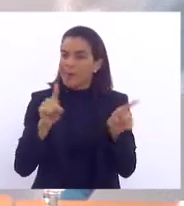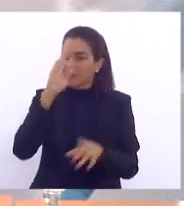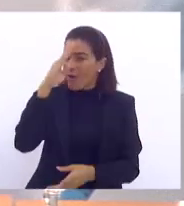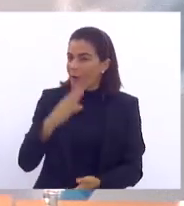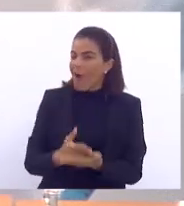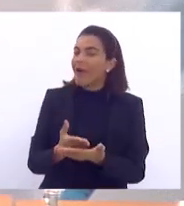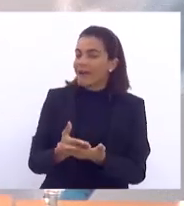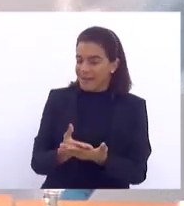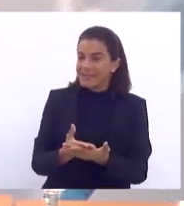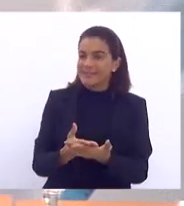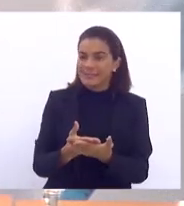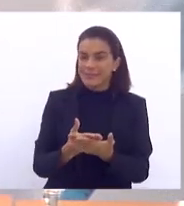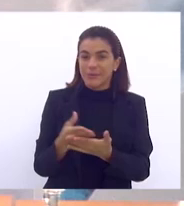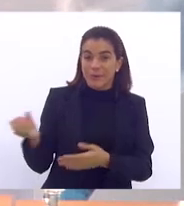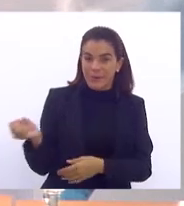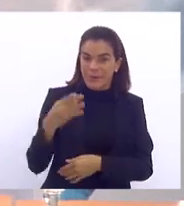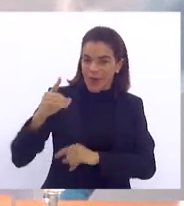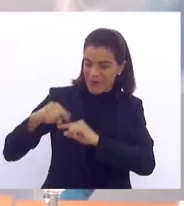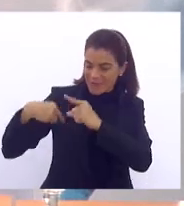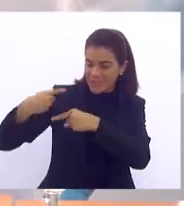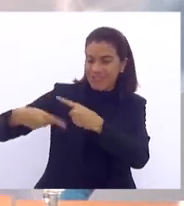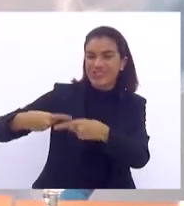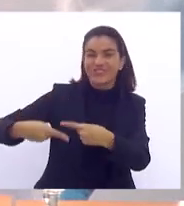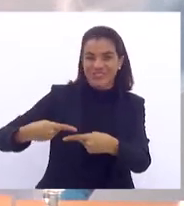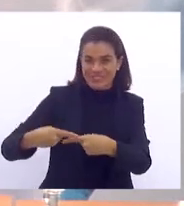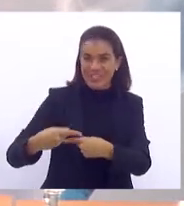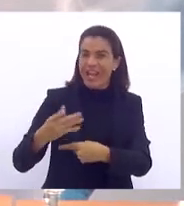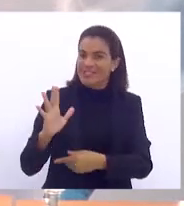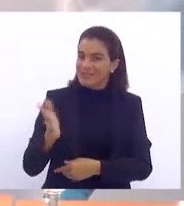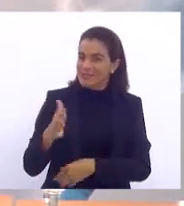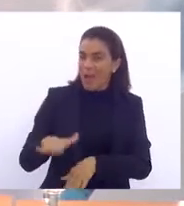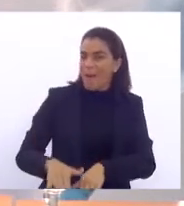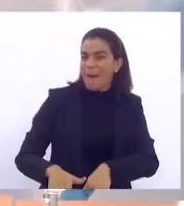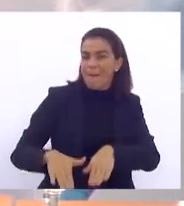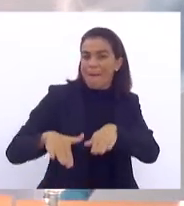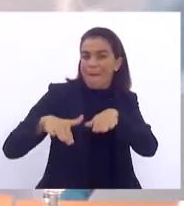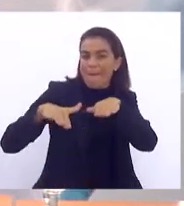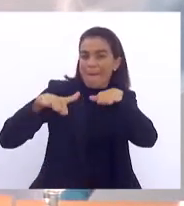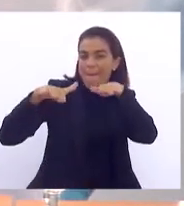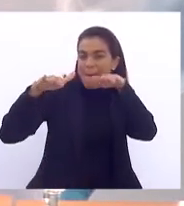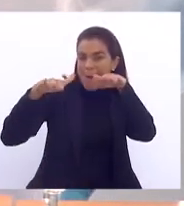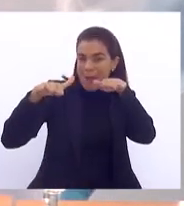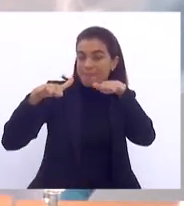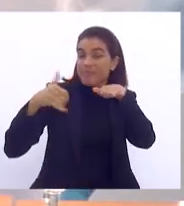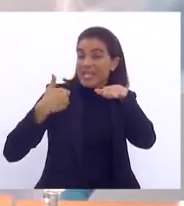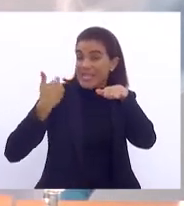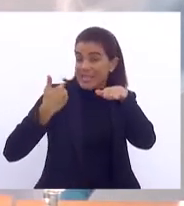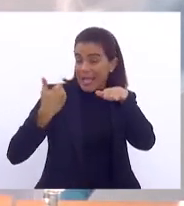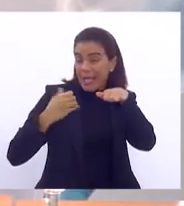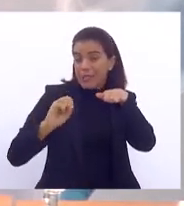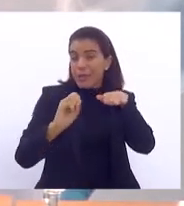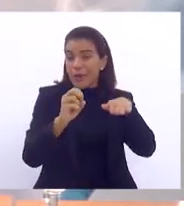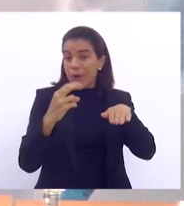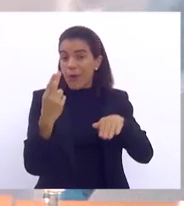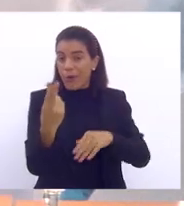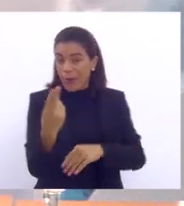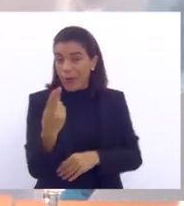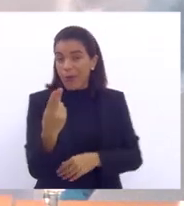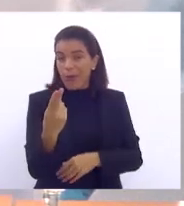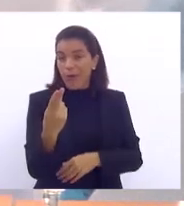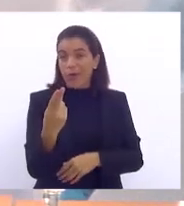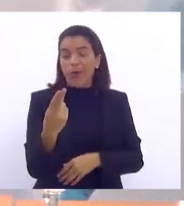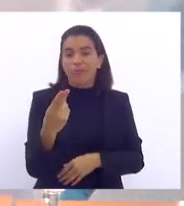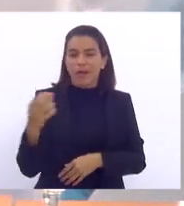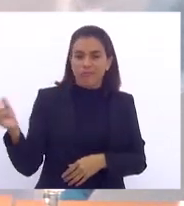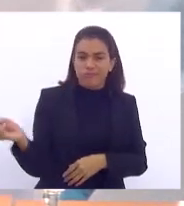acredito que essa nova geração que tá vindo quer seja pela idade quer seja pela